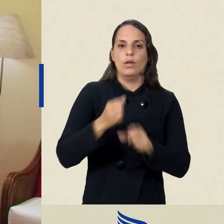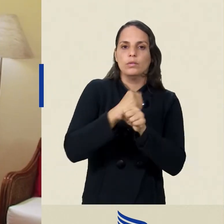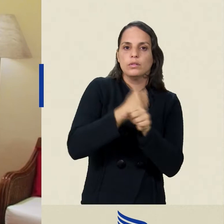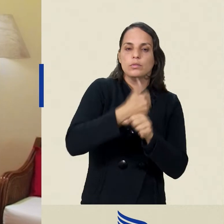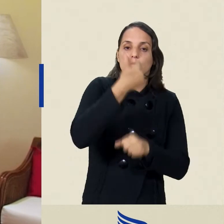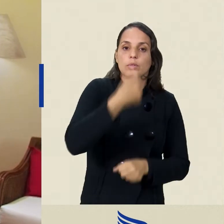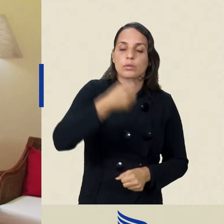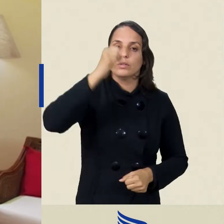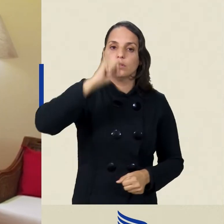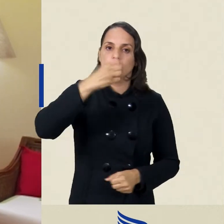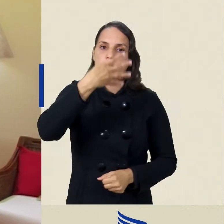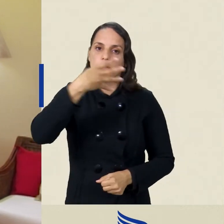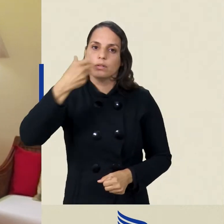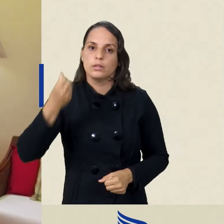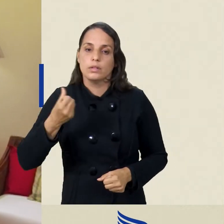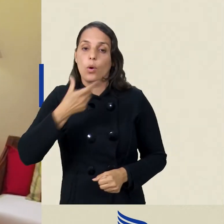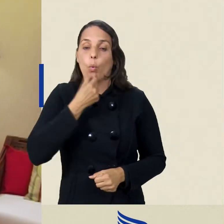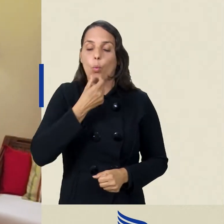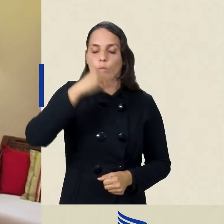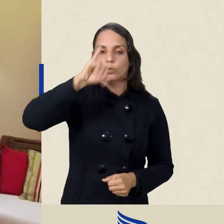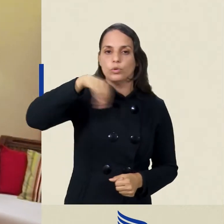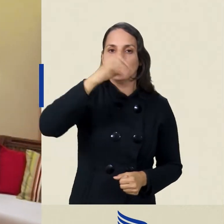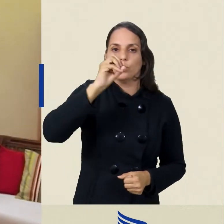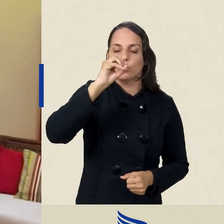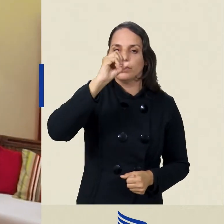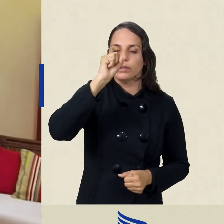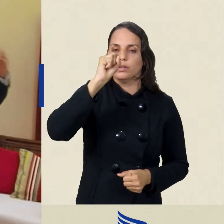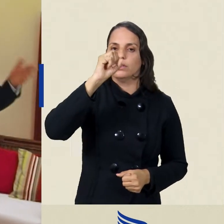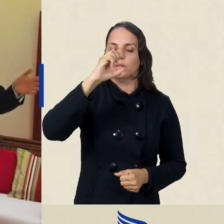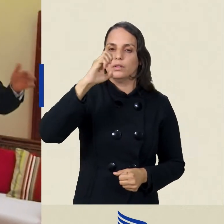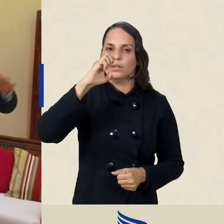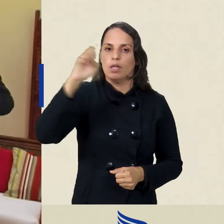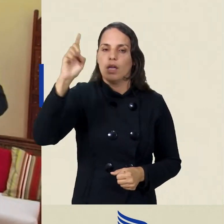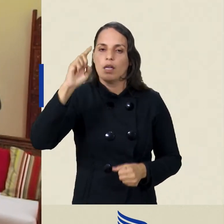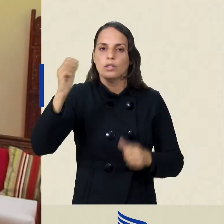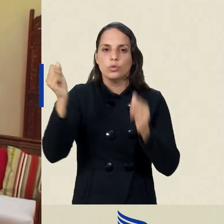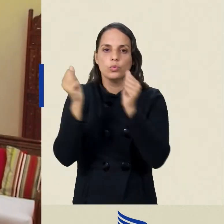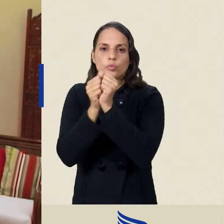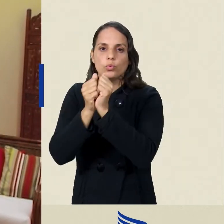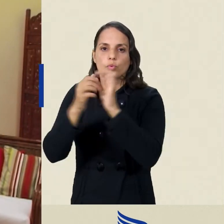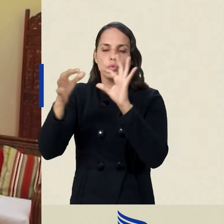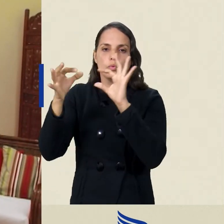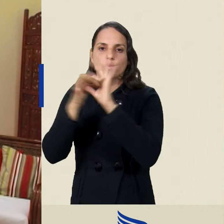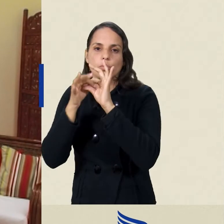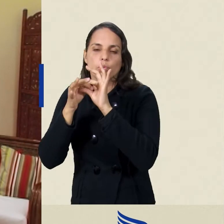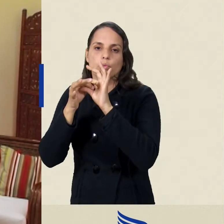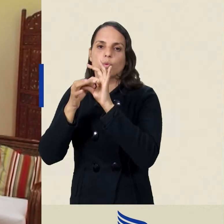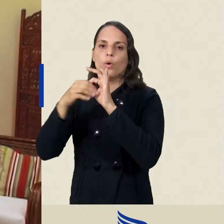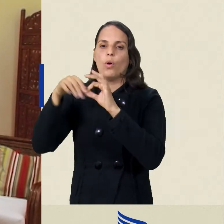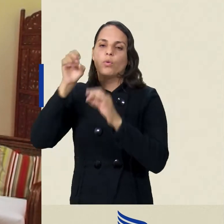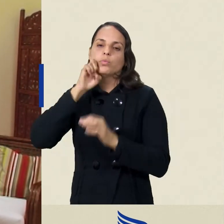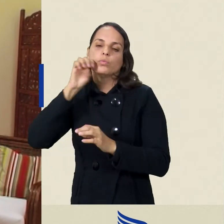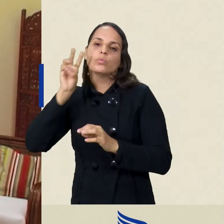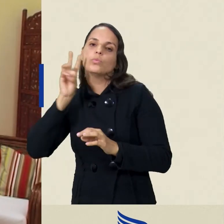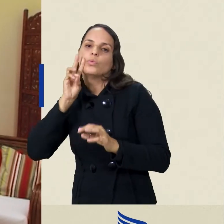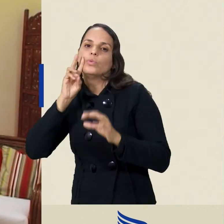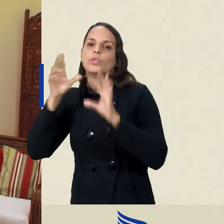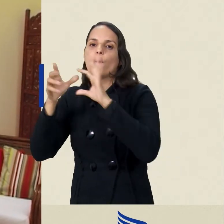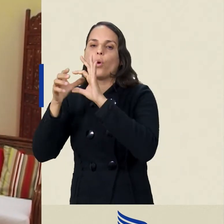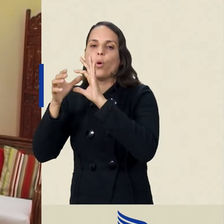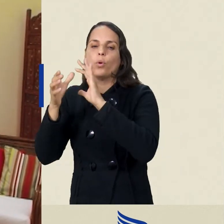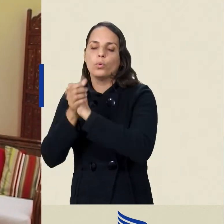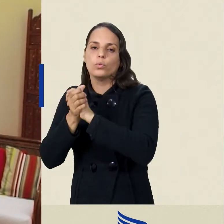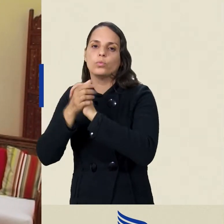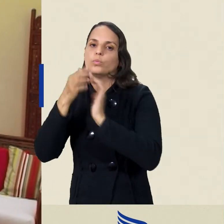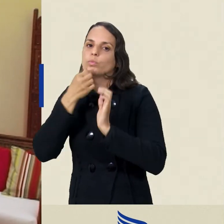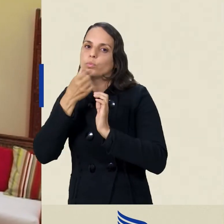José Bates, aos 54 anos de idade, uniu-se ao casal Tiago e Ellen White para juntos pregarem as verdades